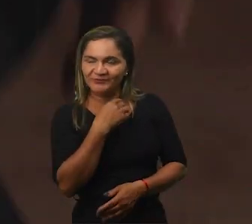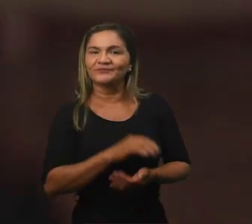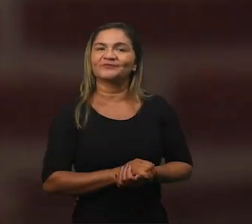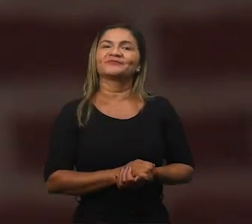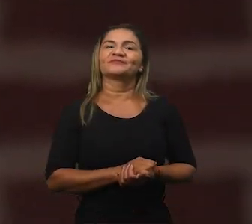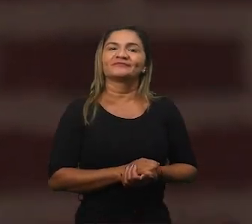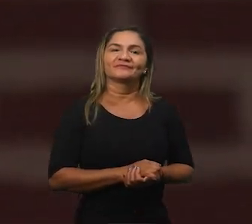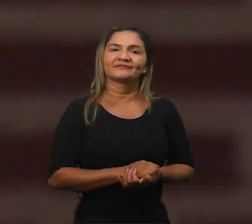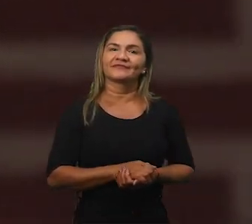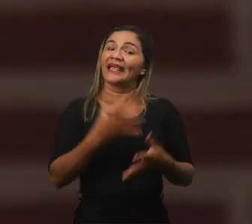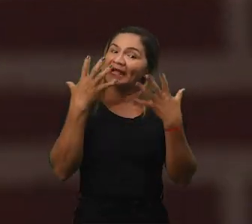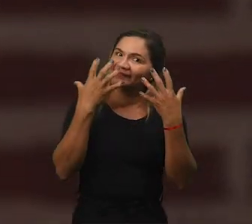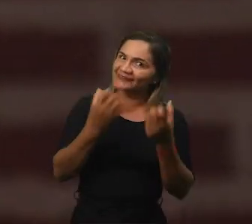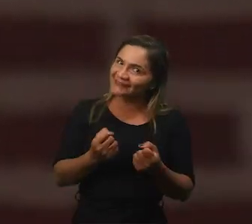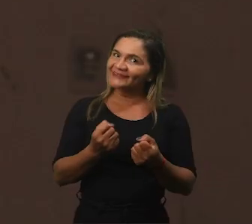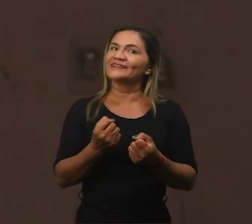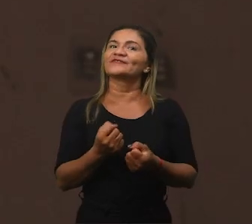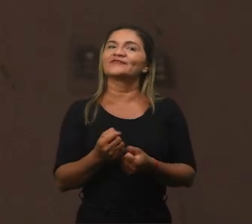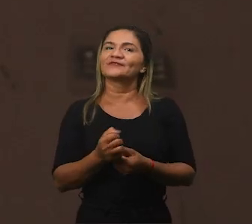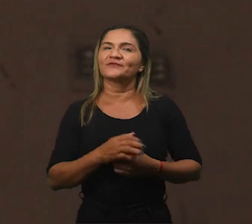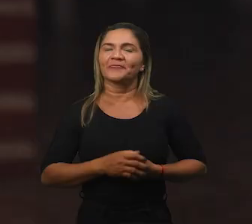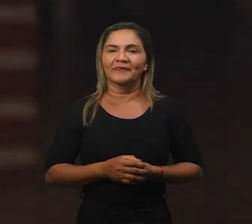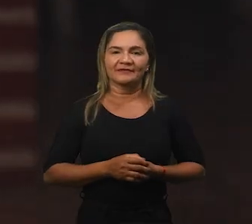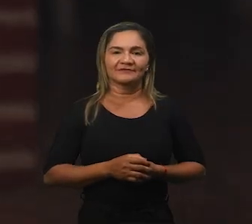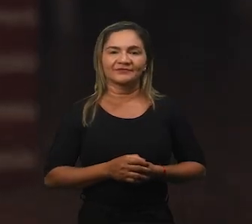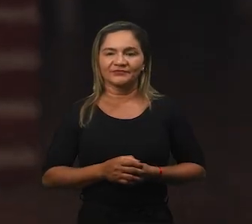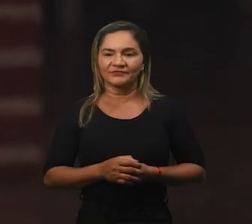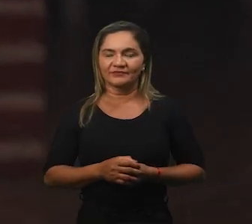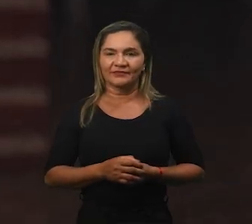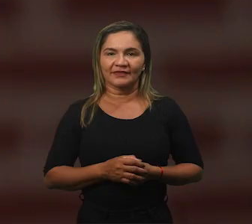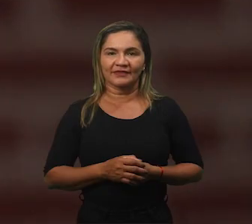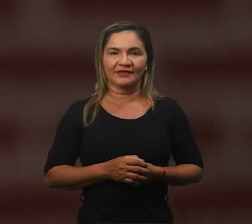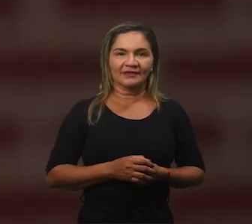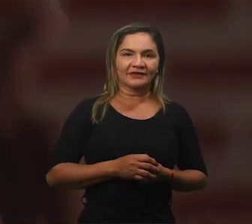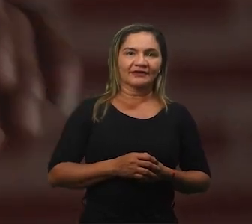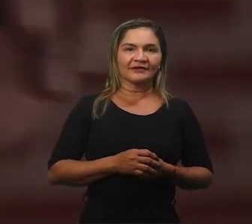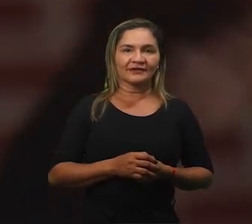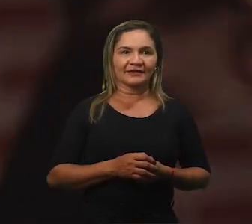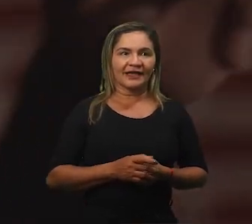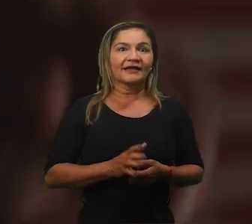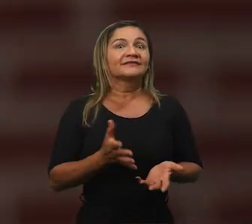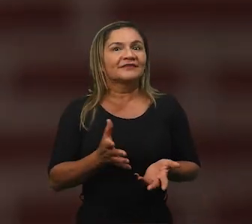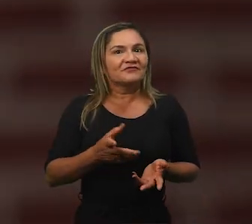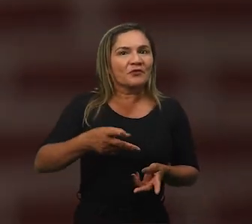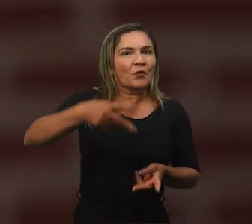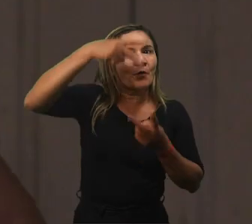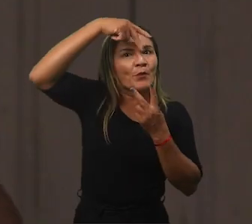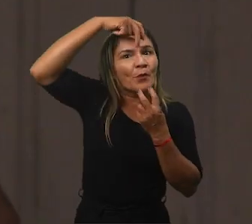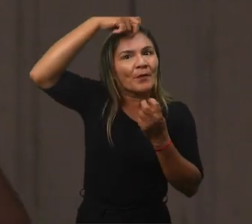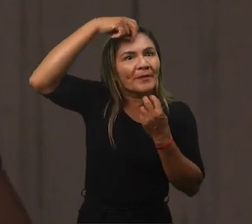Se for vampiro, é isso aqui. Se for chupa-cabra, é isso aqui. Mas se for a mulher